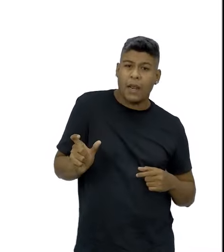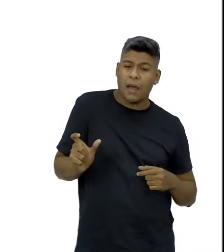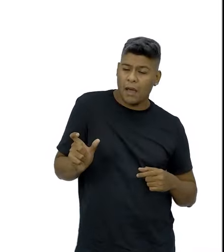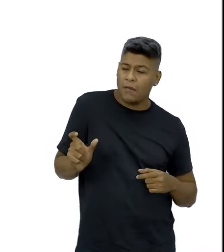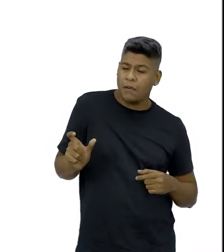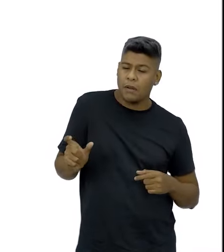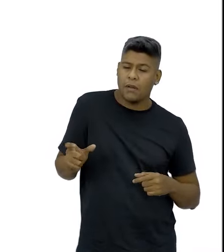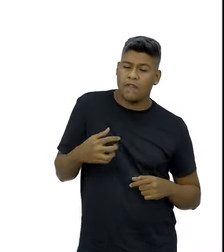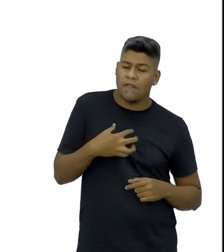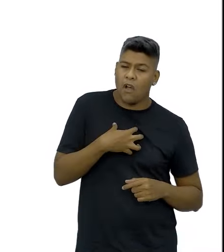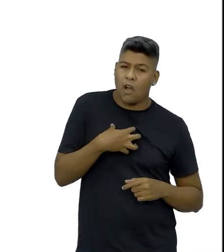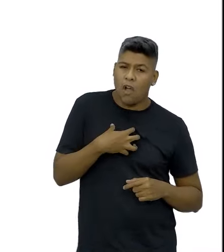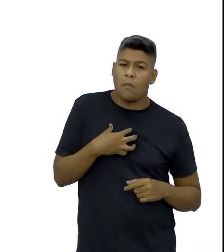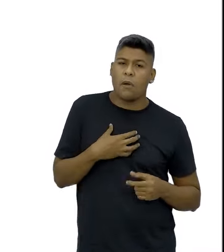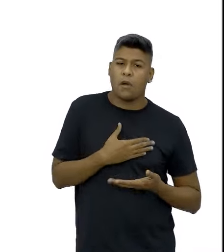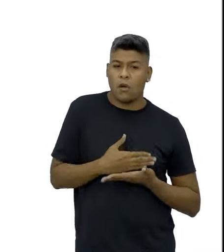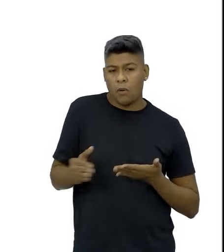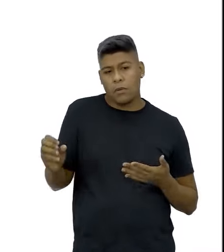dessa forma?